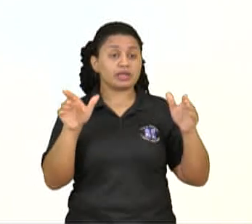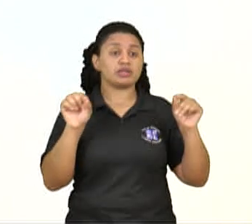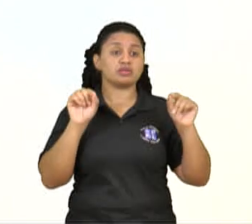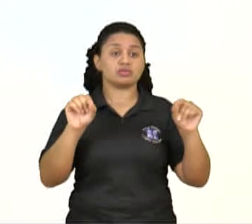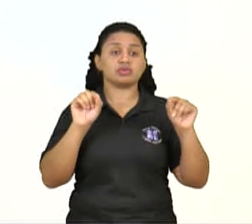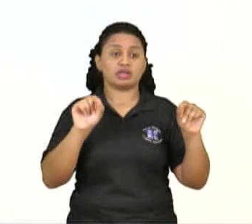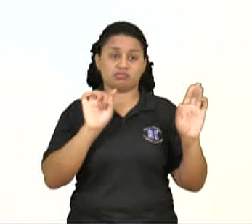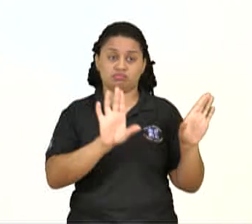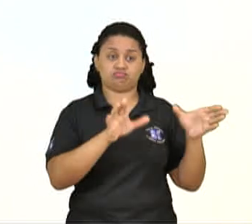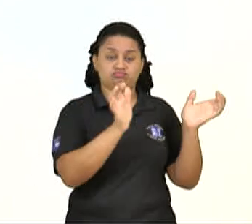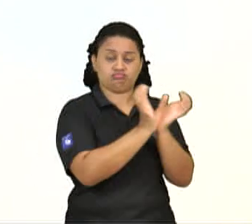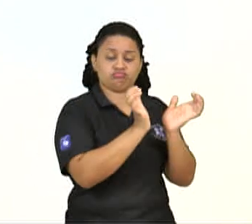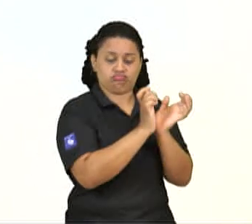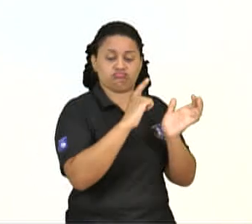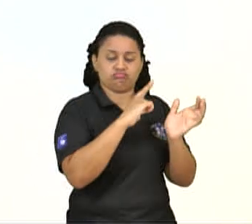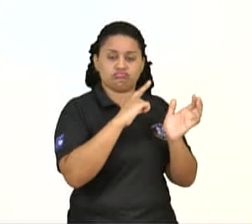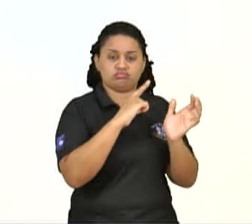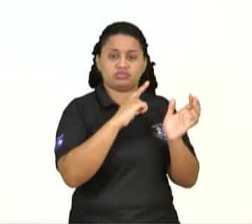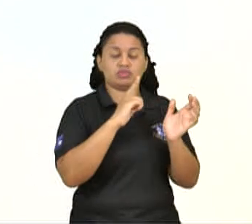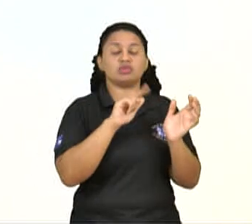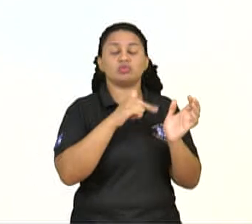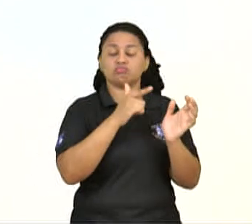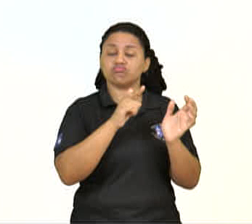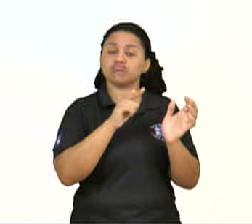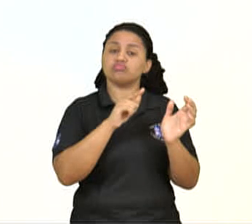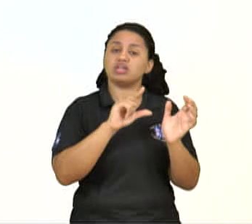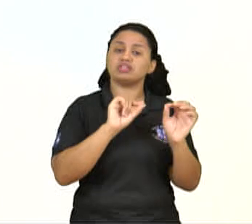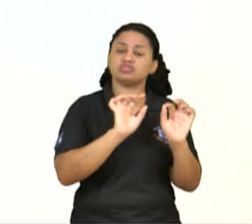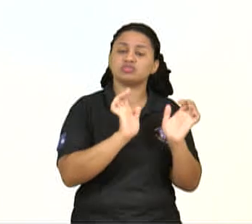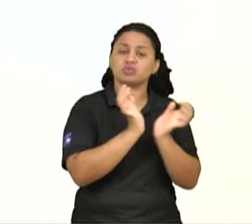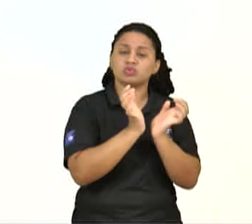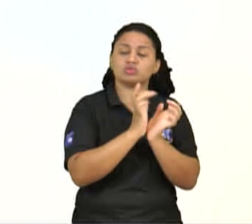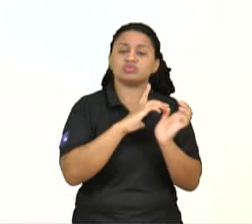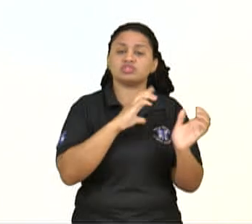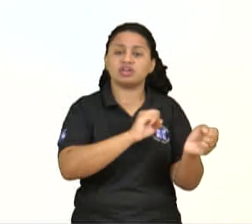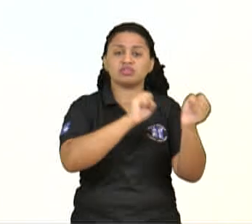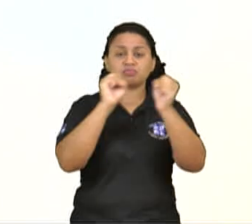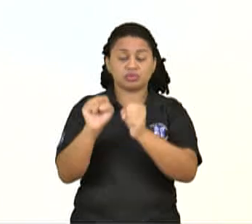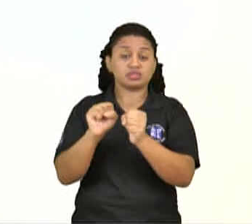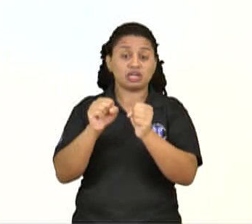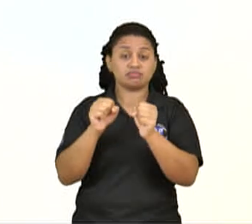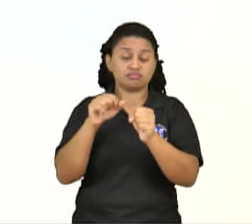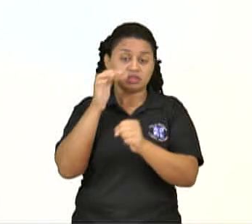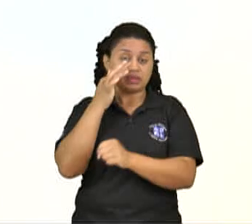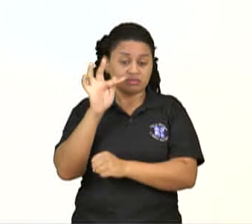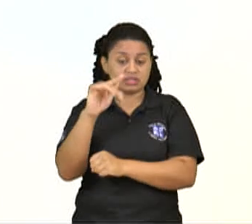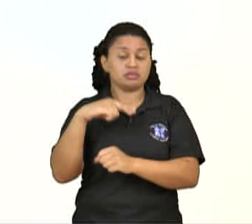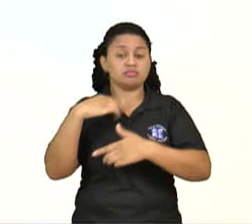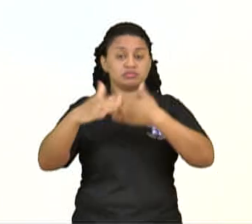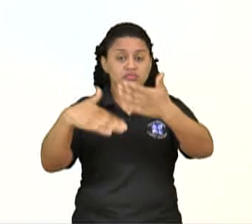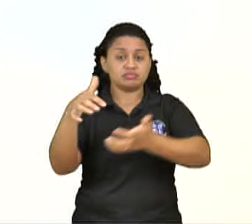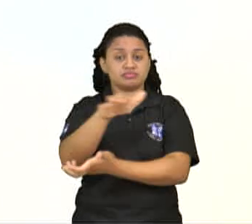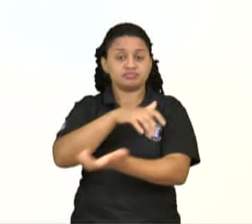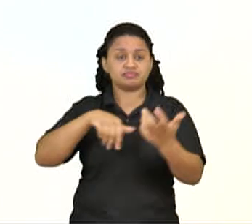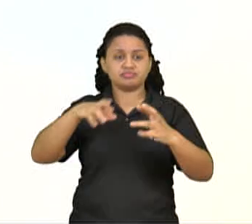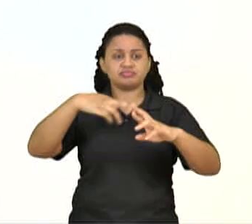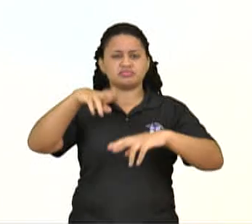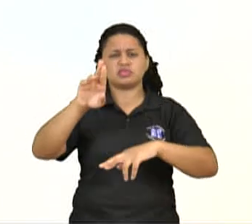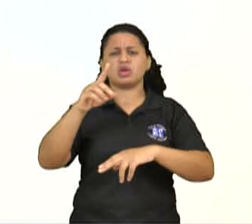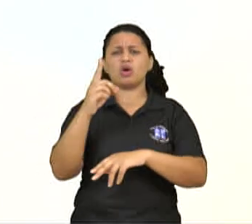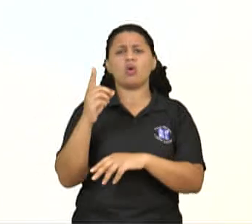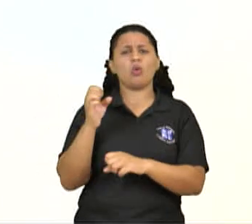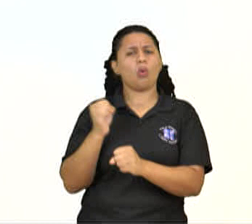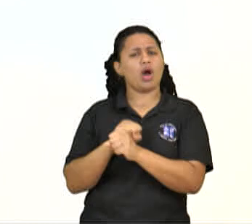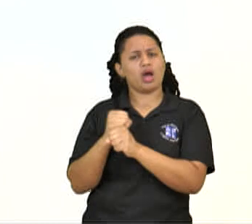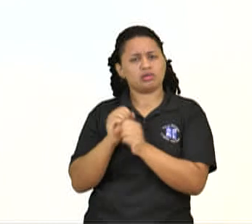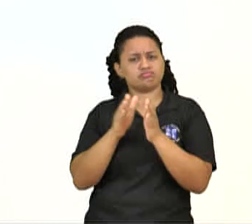jacobinos estiveram no poder da França durante o seu processo revolucionário. Esse período ele durou cerca de um ano,